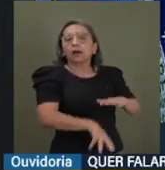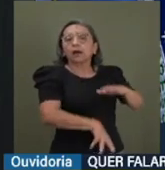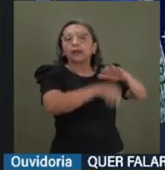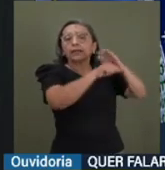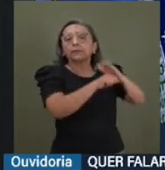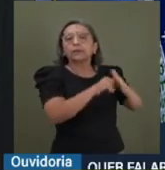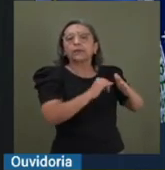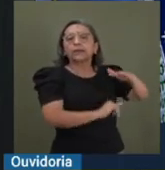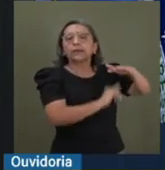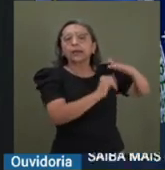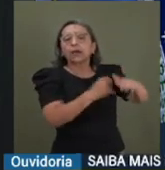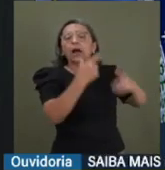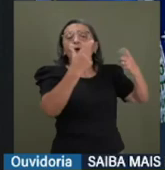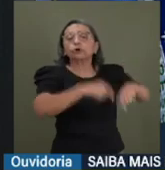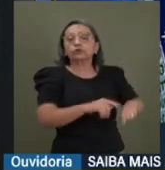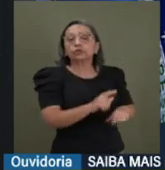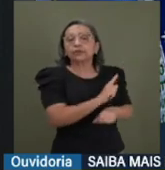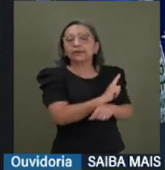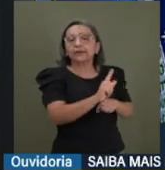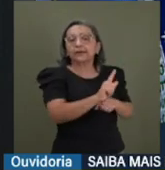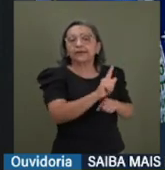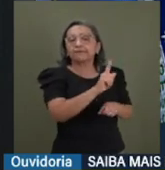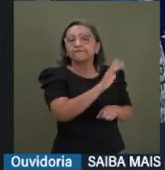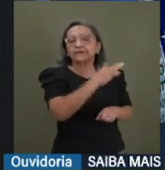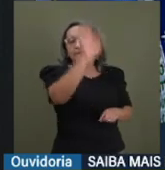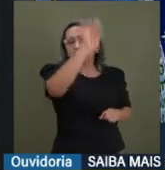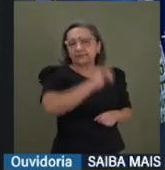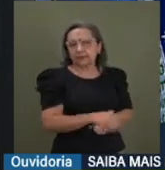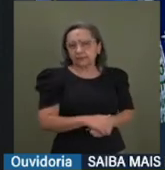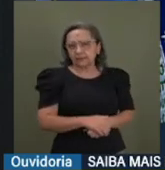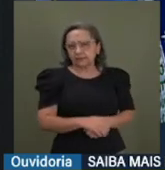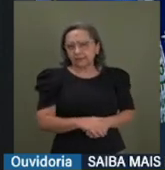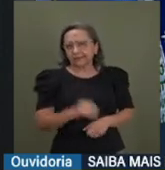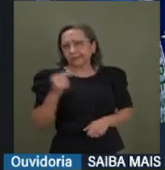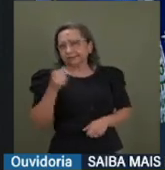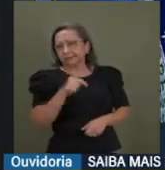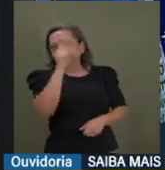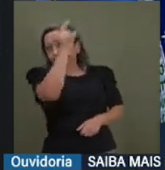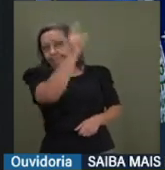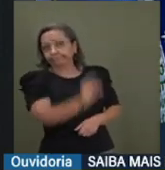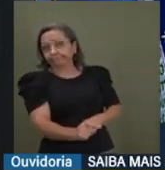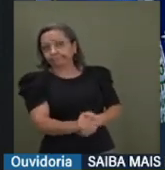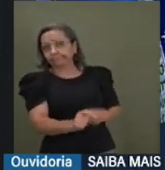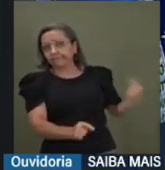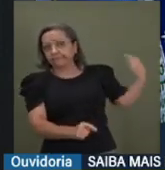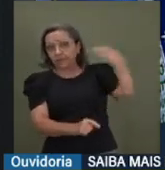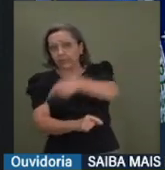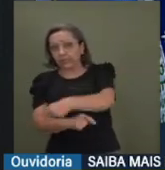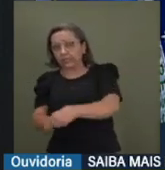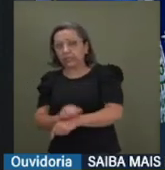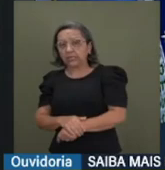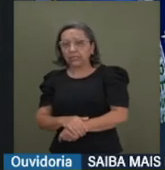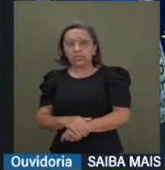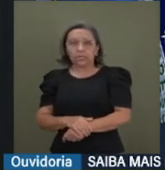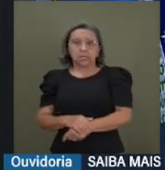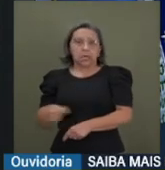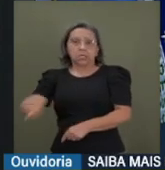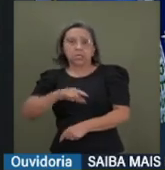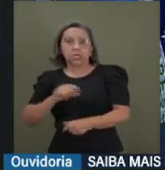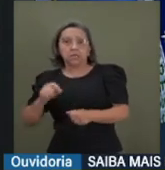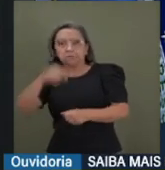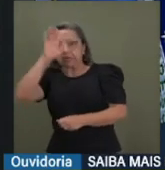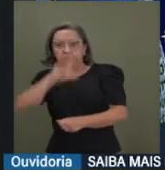Francesa. Esse sujeito, que passou por aqui uns dias, recebido com